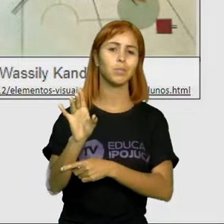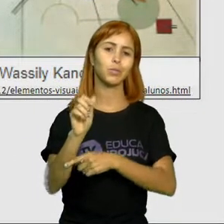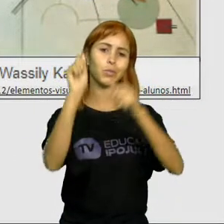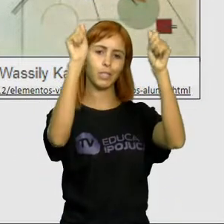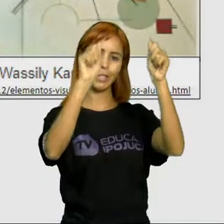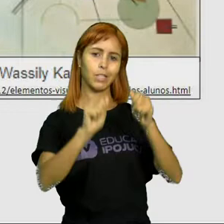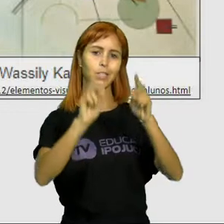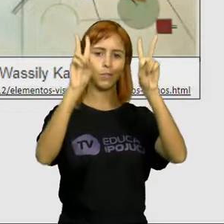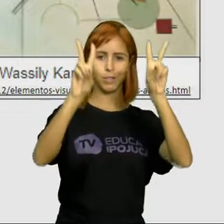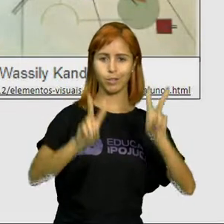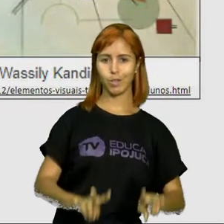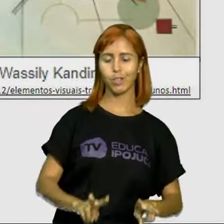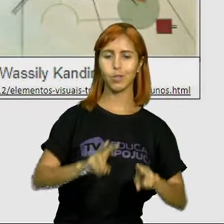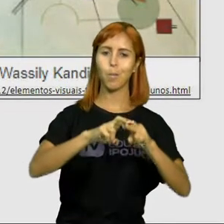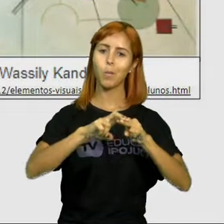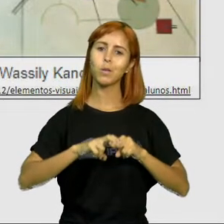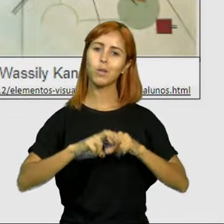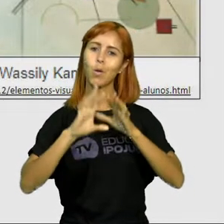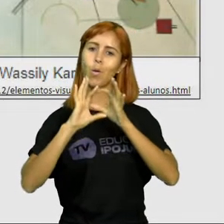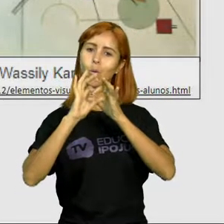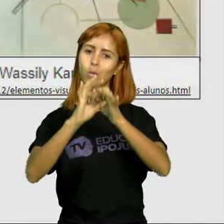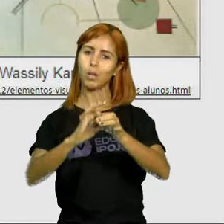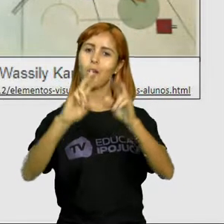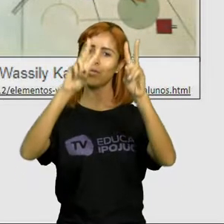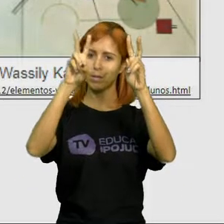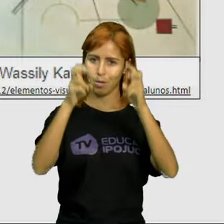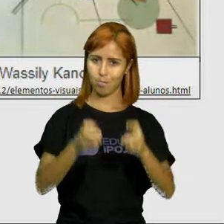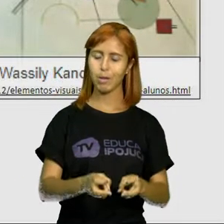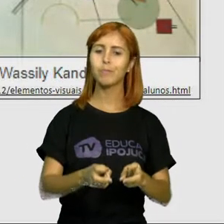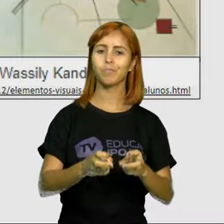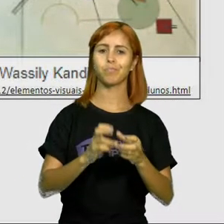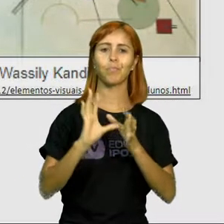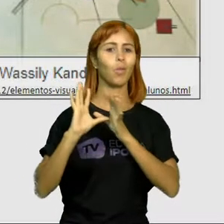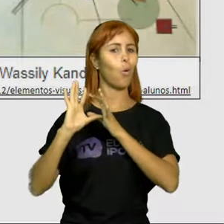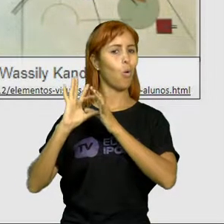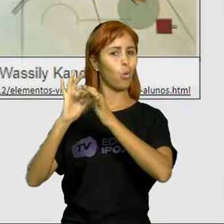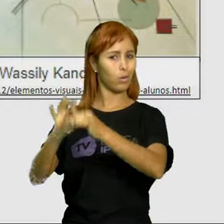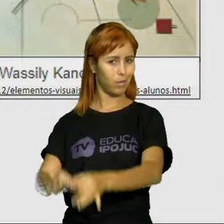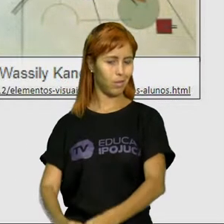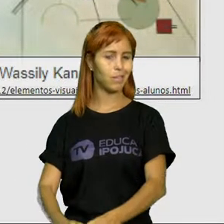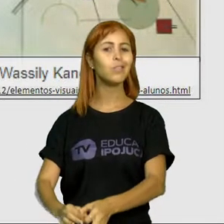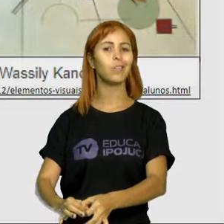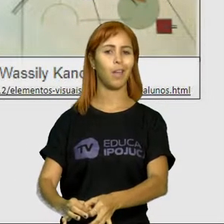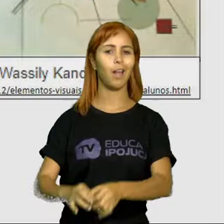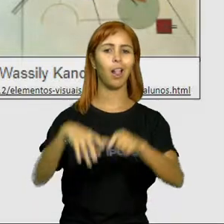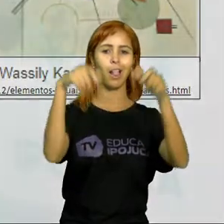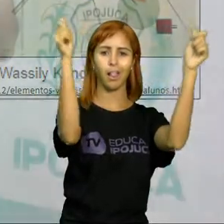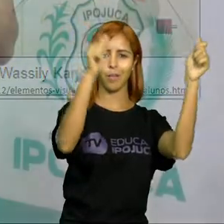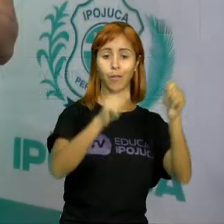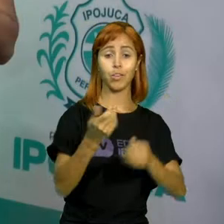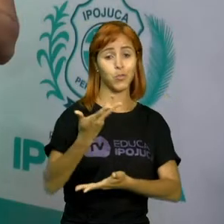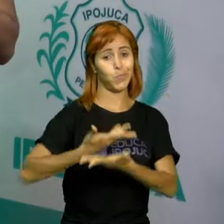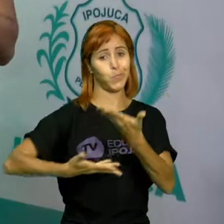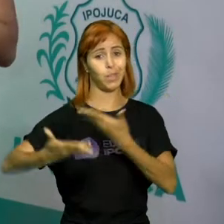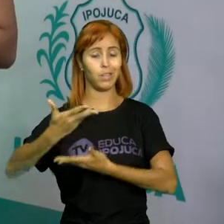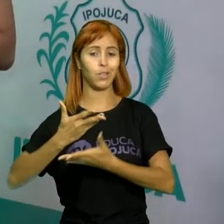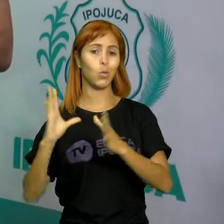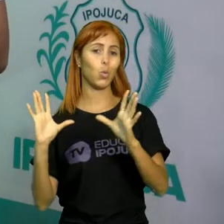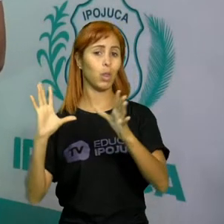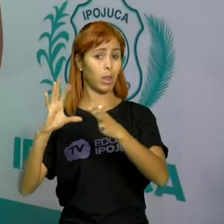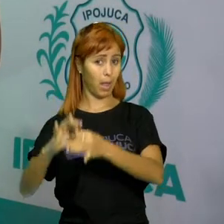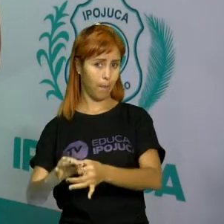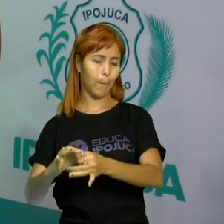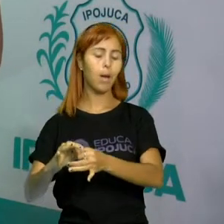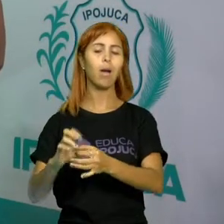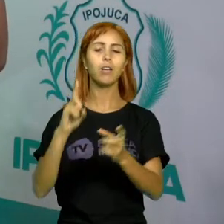visual. Portanto, o assunto é o tema, o conteúdo da obra faz parte desse tema,